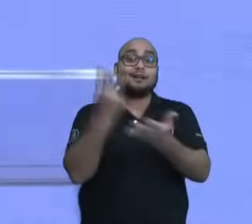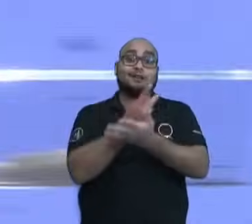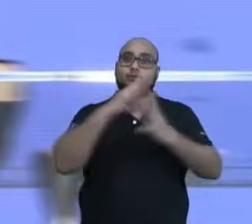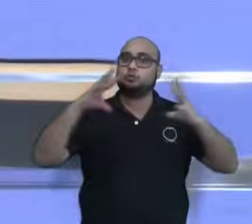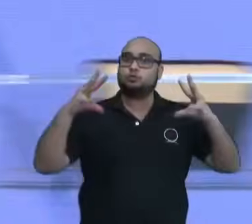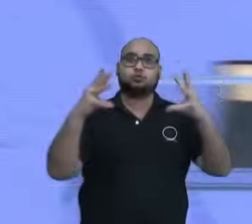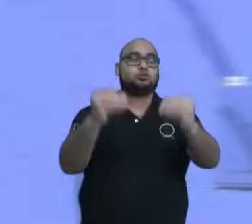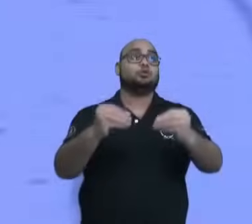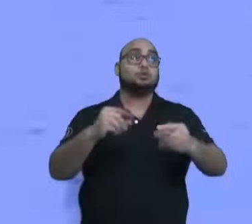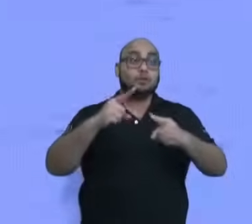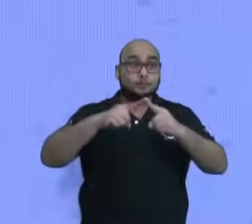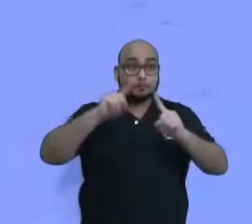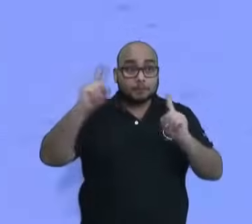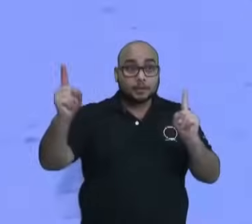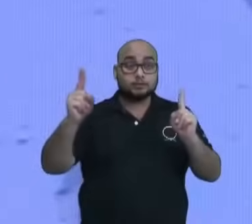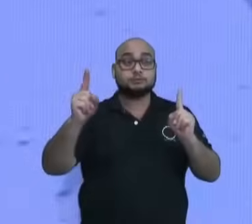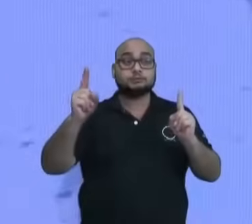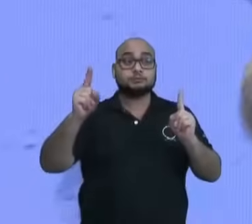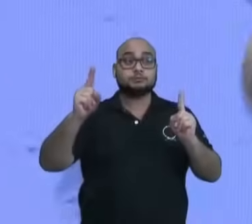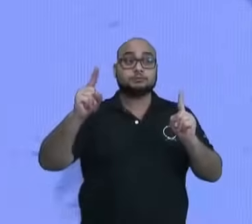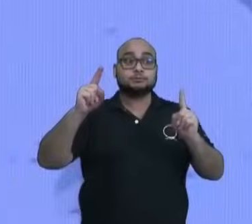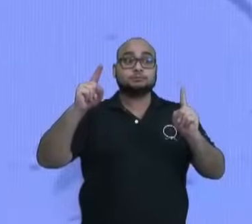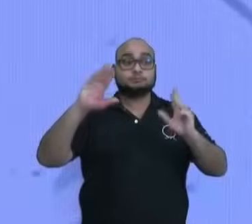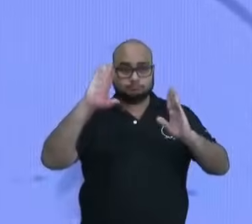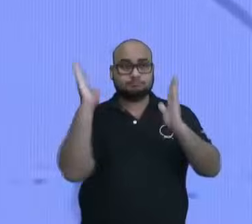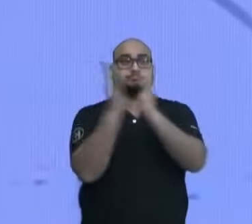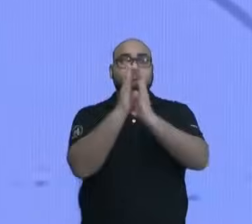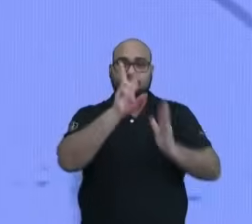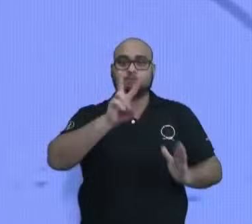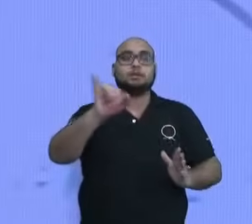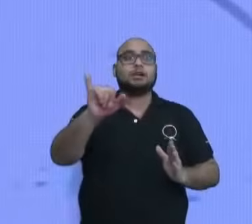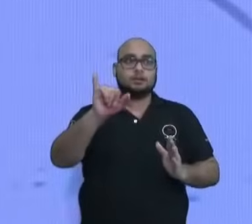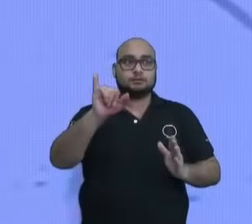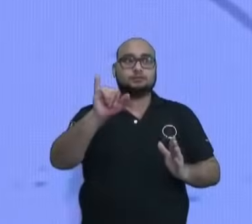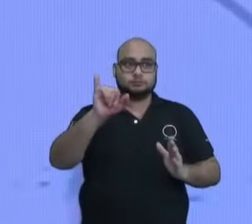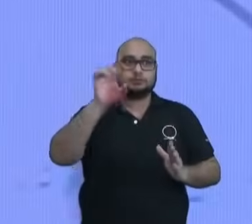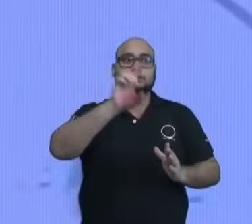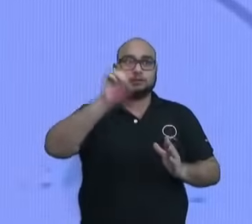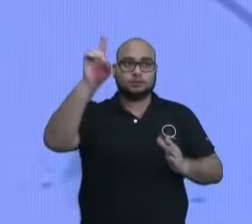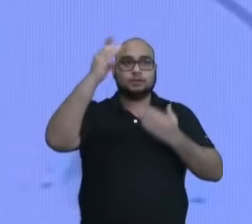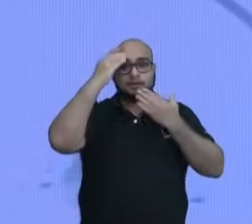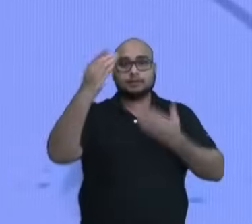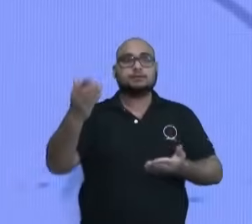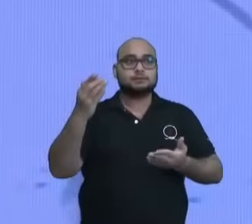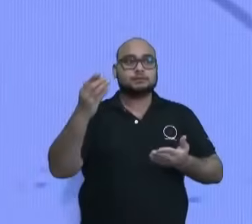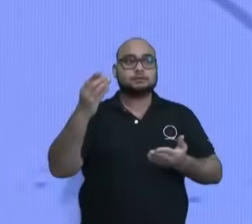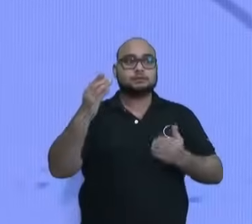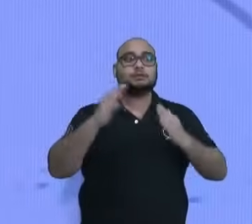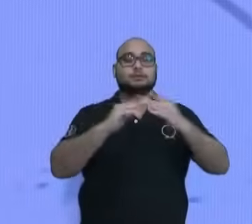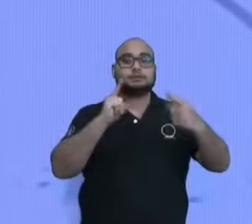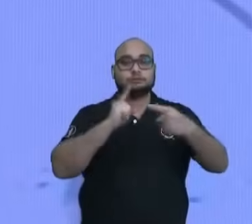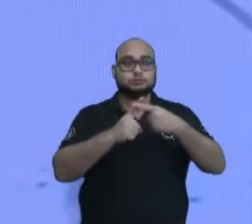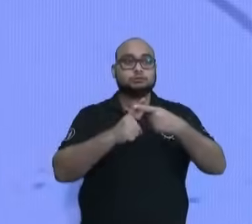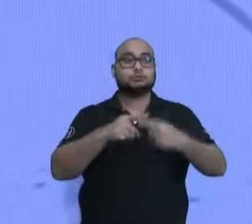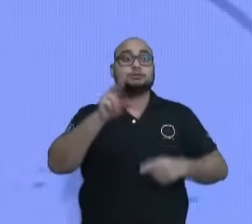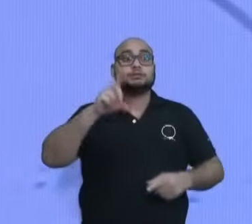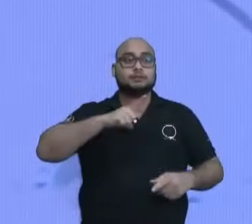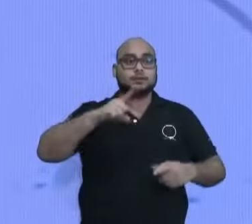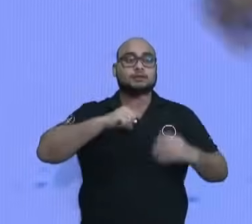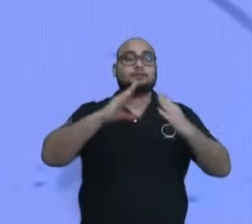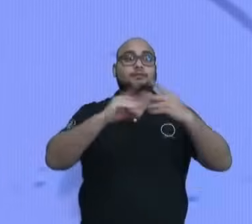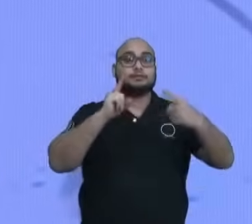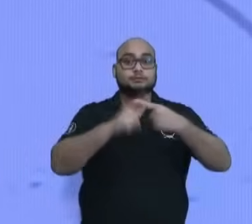graças a Deus aleluia aleluia tem uma igreja tem uma igreja que tá vendo tudo